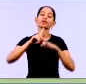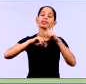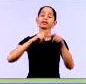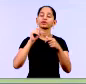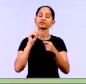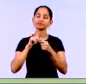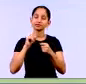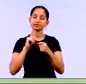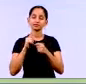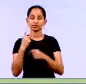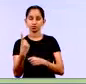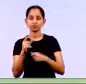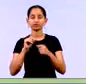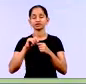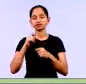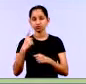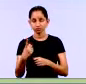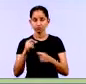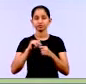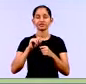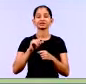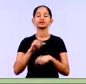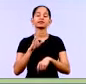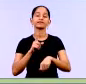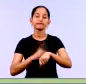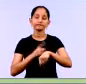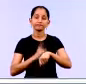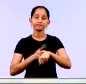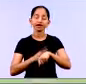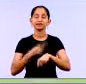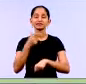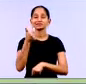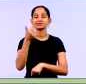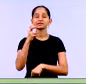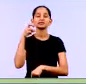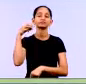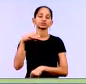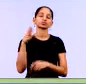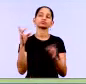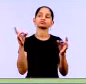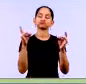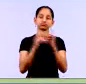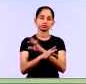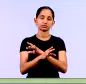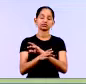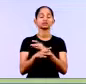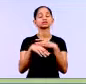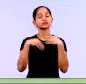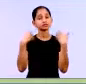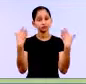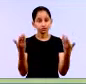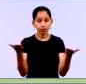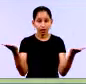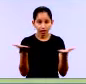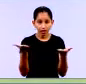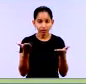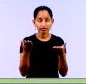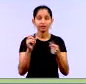fabricar cada produto demora 15 minutos. Vamos lá. Então, eu tenho